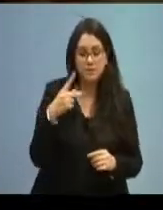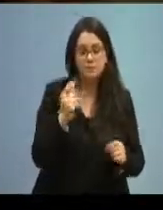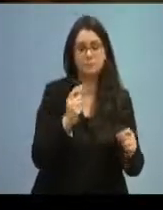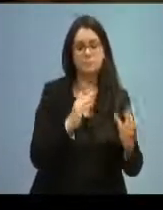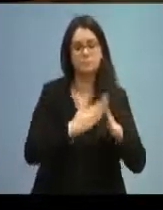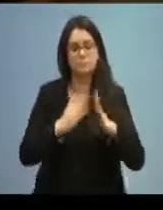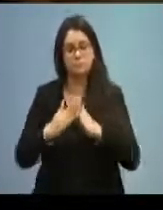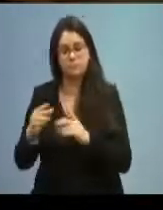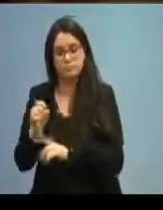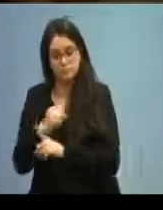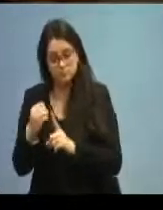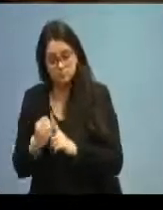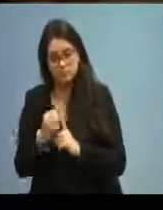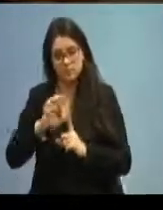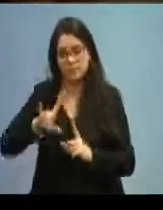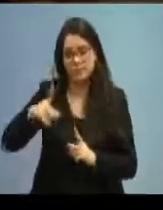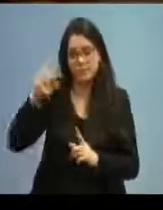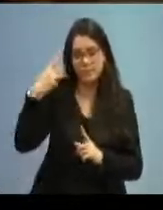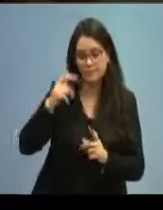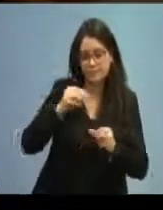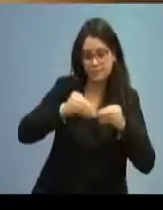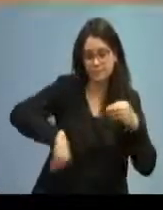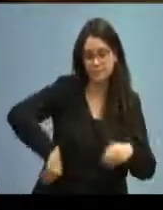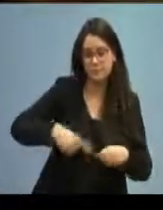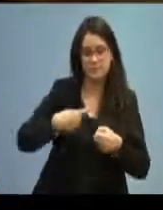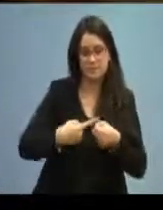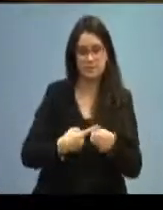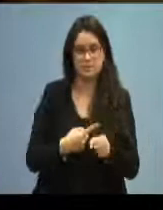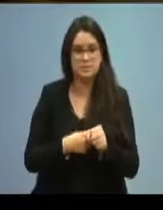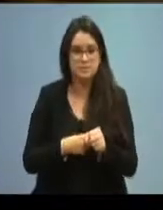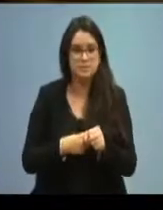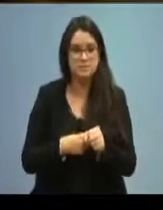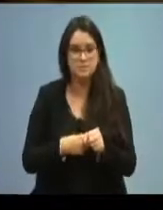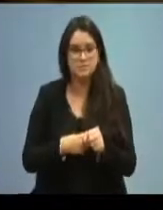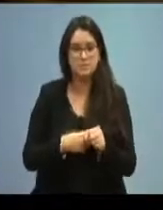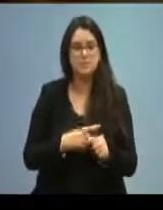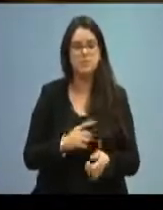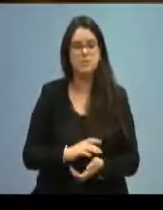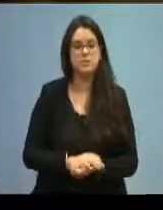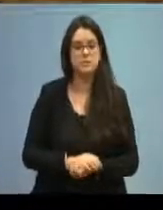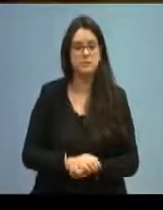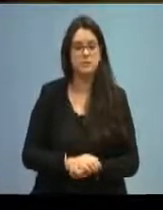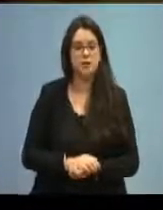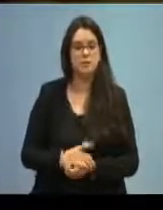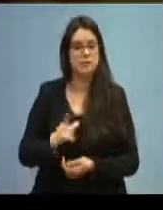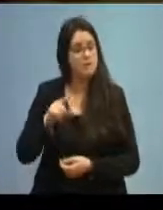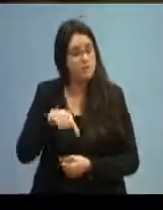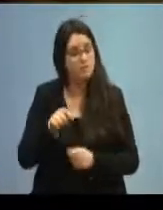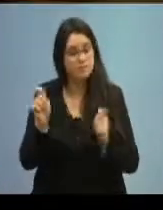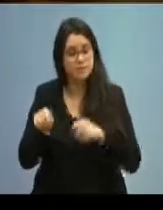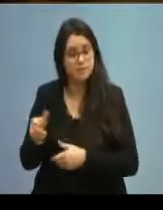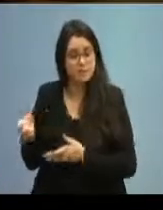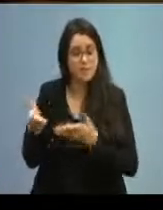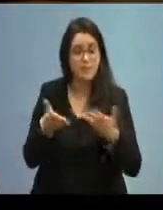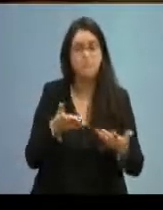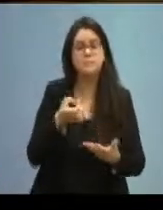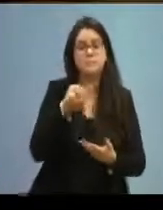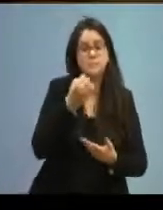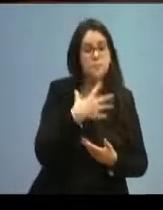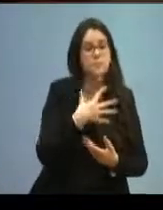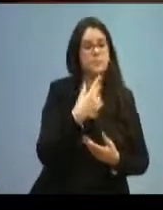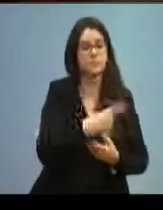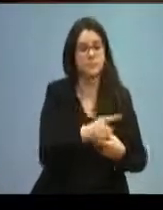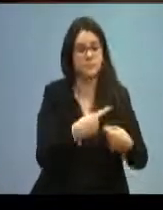que não é uma política que traz prejuízo para a cidade, muito pelo contrário. Ela traz N benefícios para a cidade, porque nós vamos